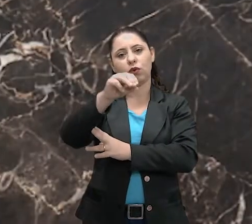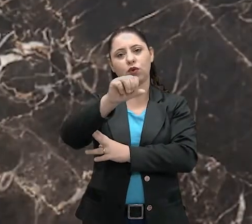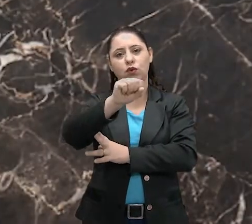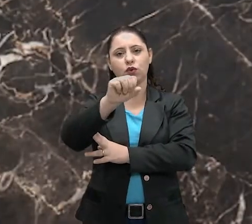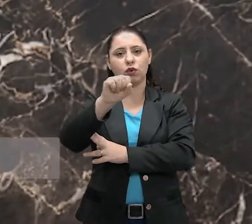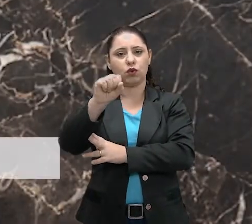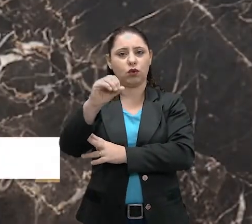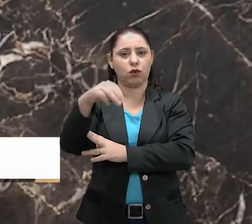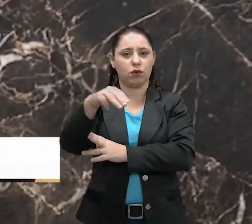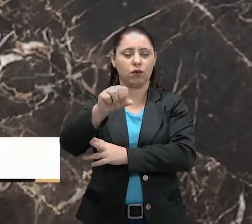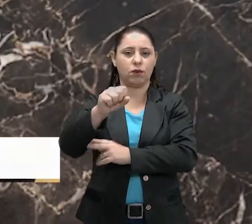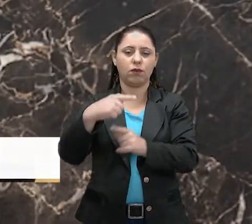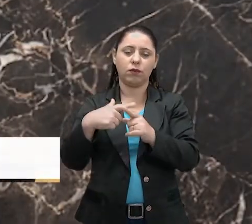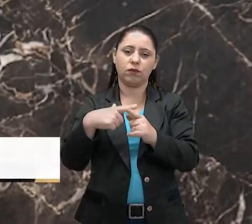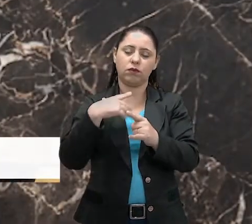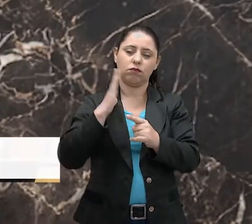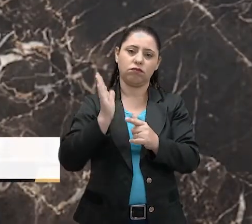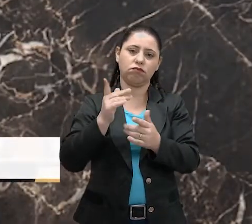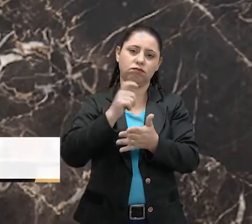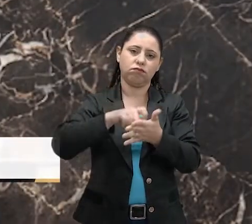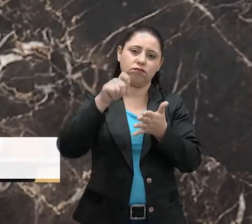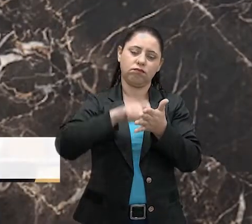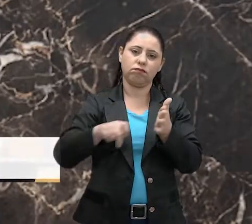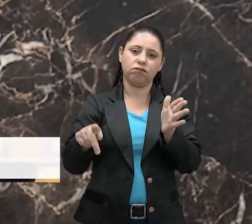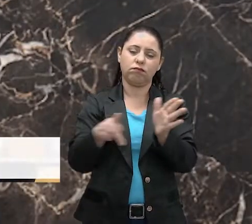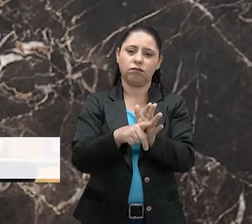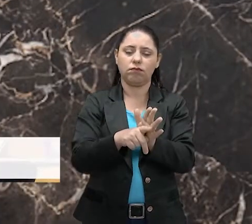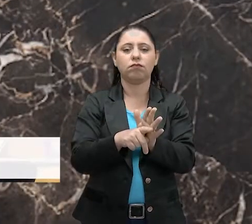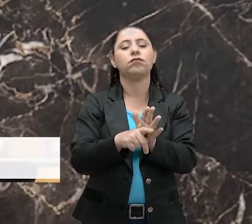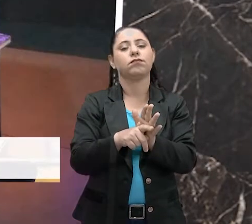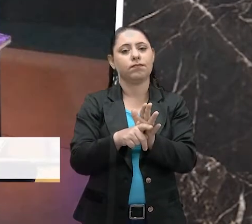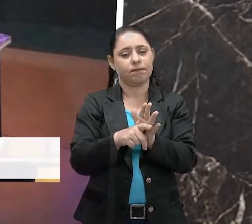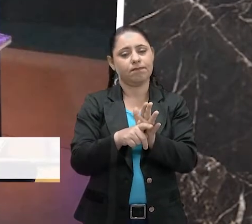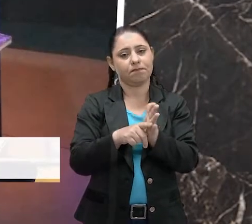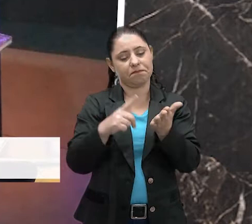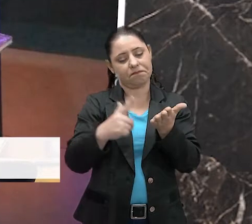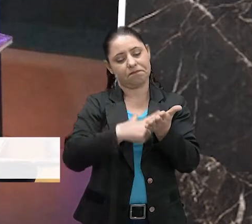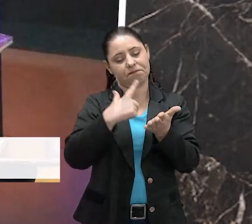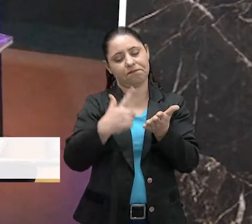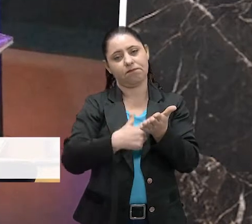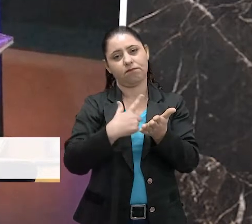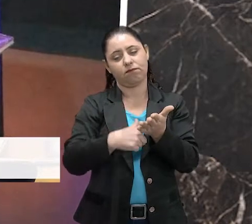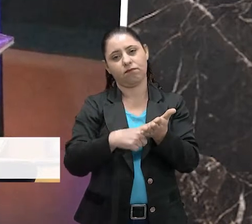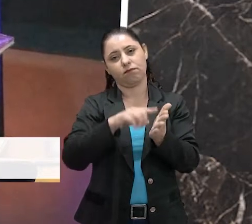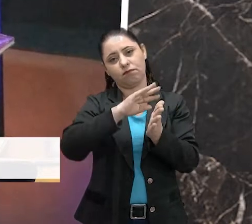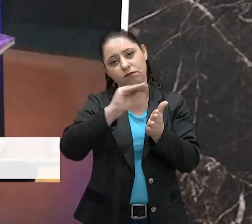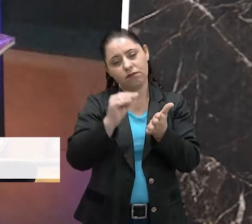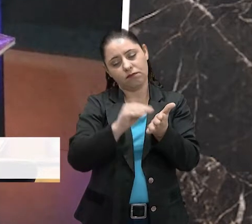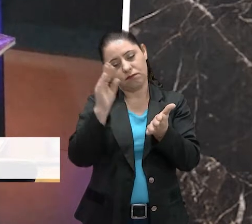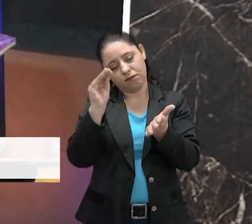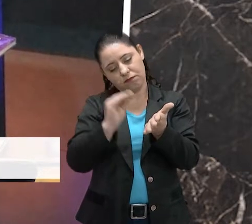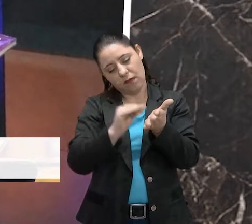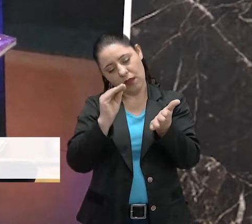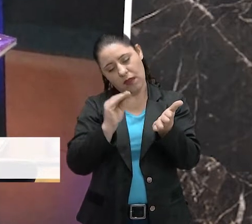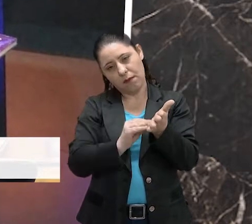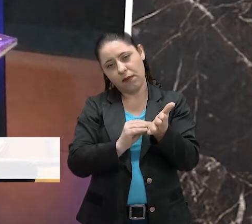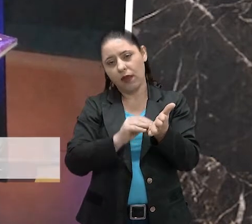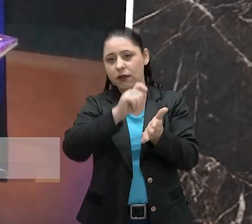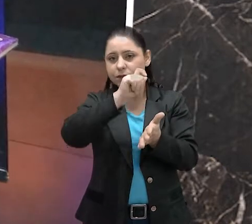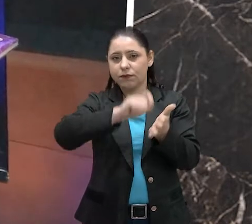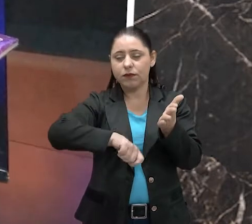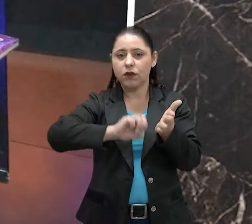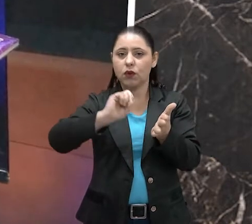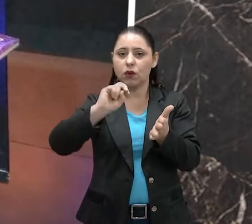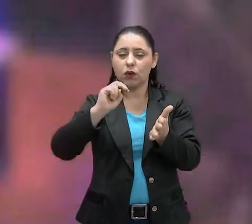Scelda, porque eu também fui escritor nessa antologia, e aí coloquei alguns poemas dela lá e